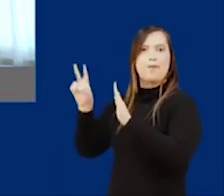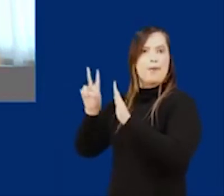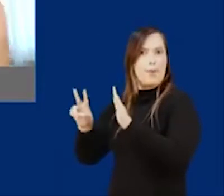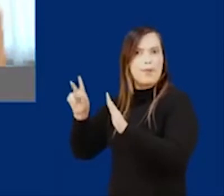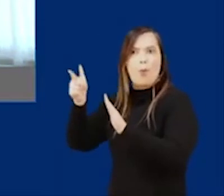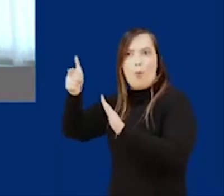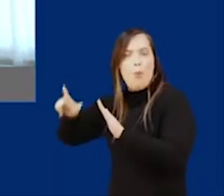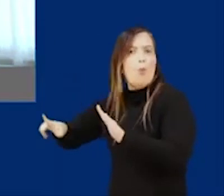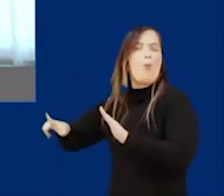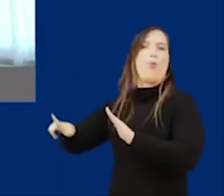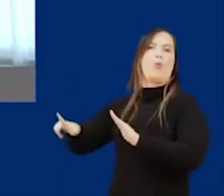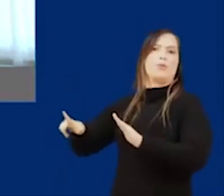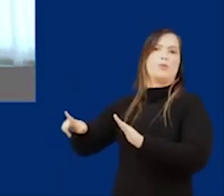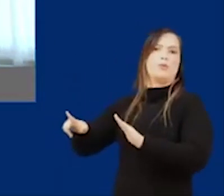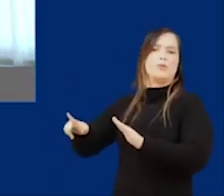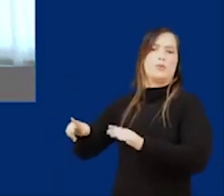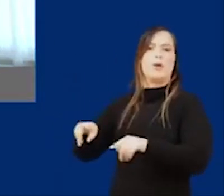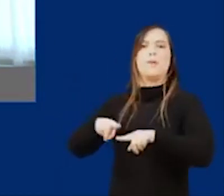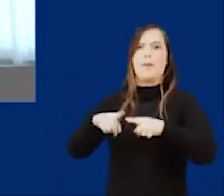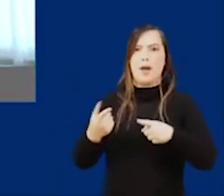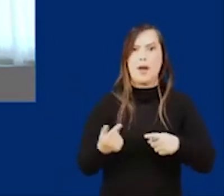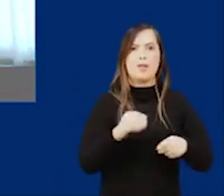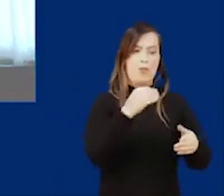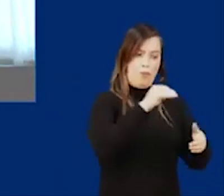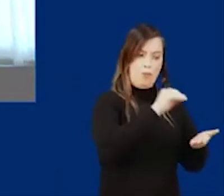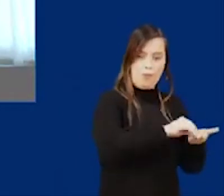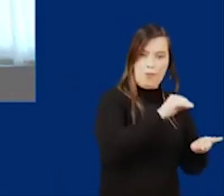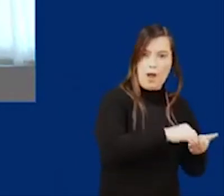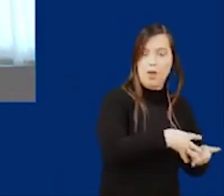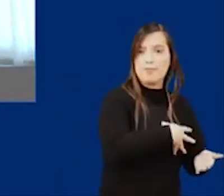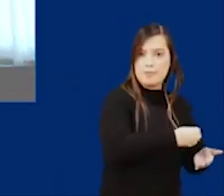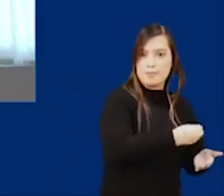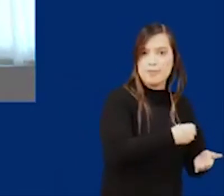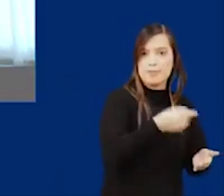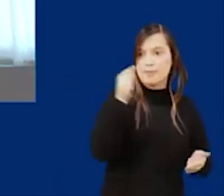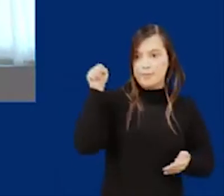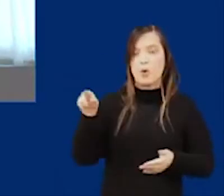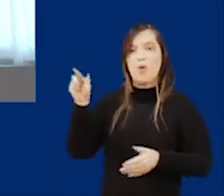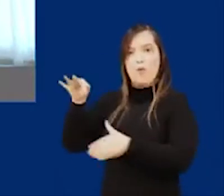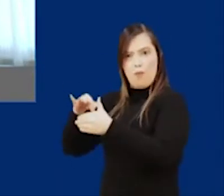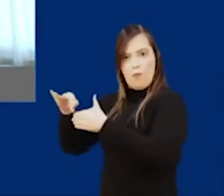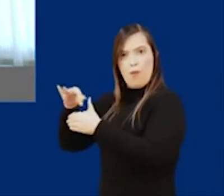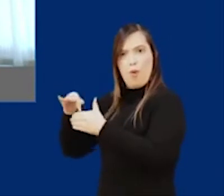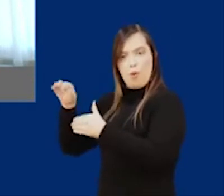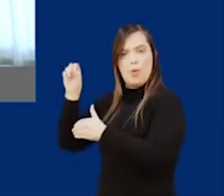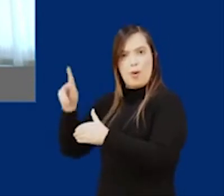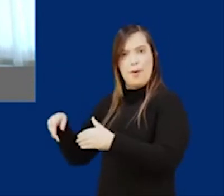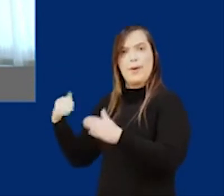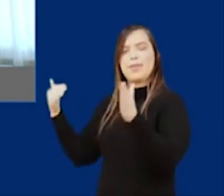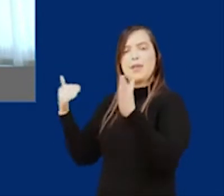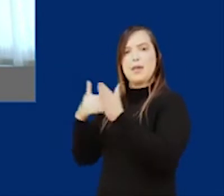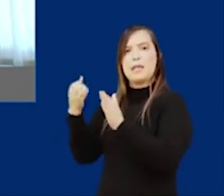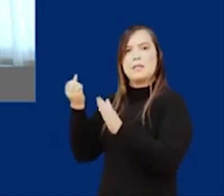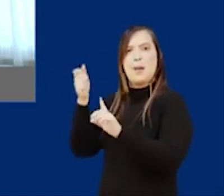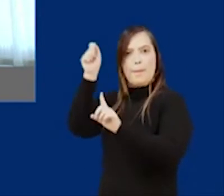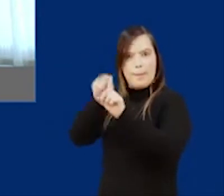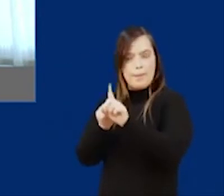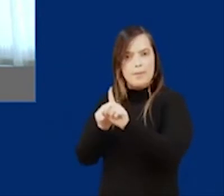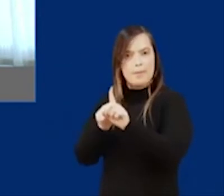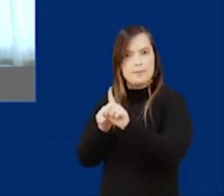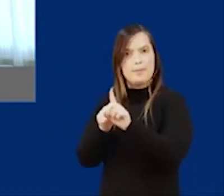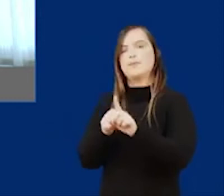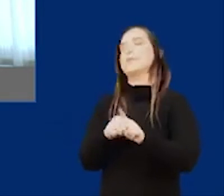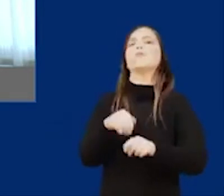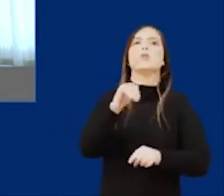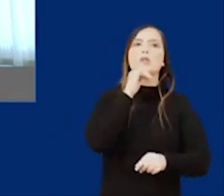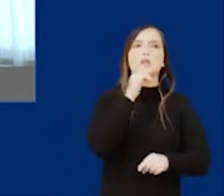Então, na ausência do leite materno, a fórmula é o produto indicado até os 6 meses de idade. O que acontece? Depois dos 6 meses de idade e até